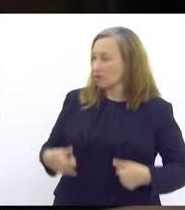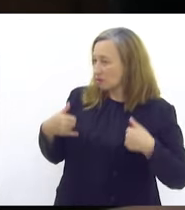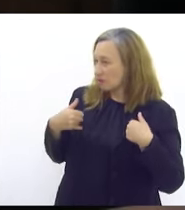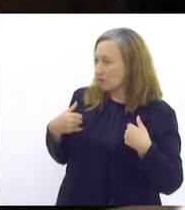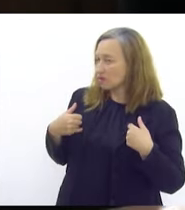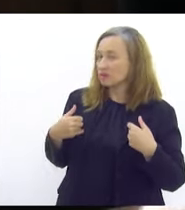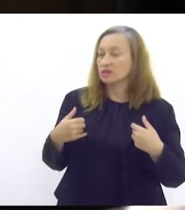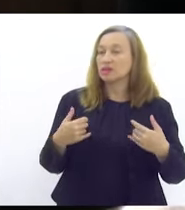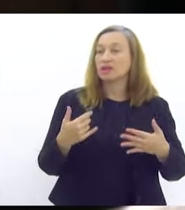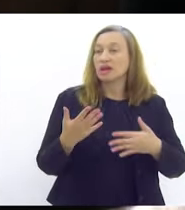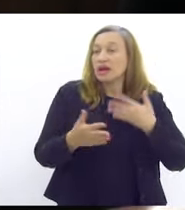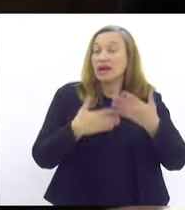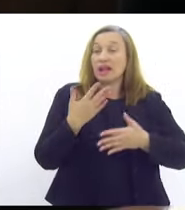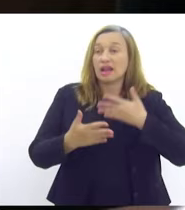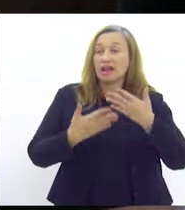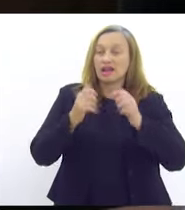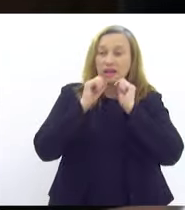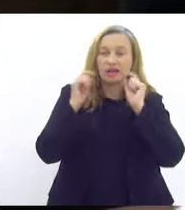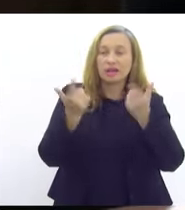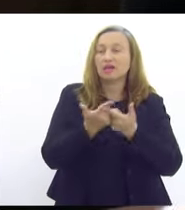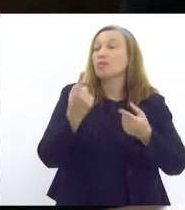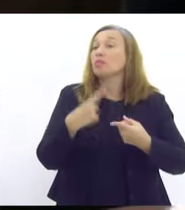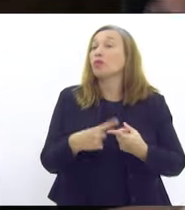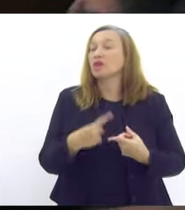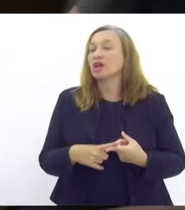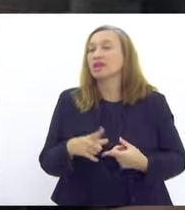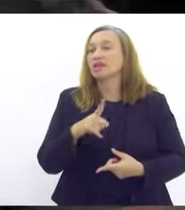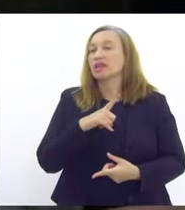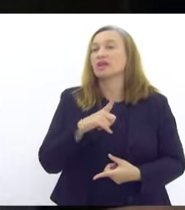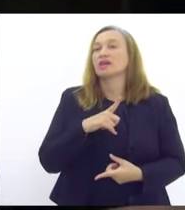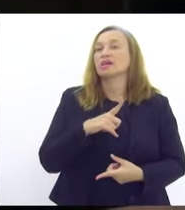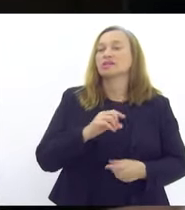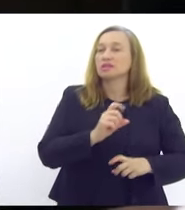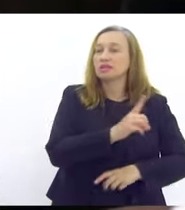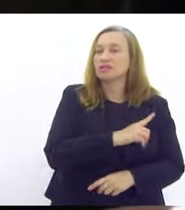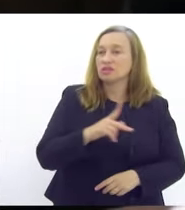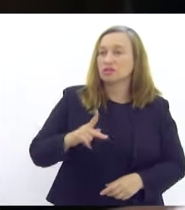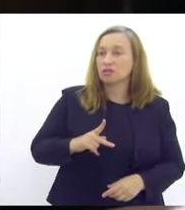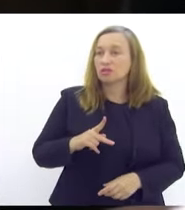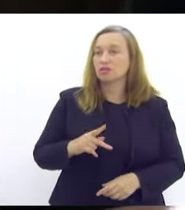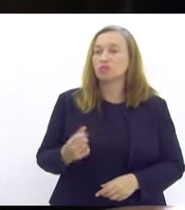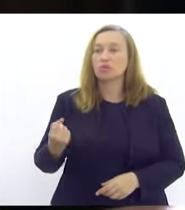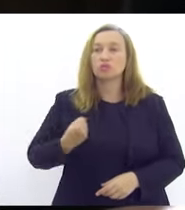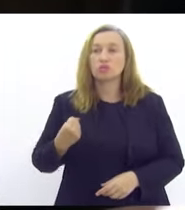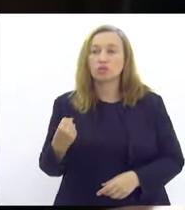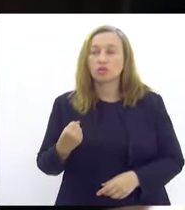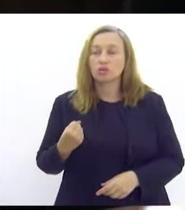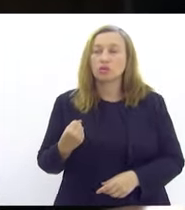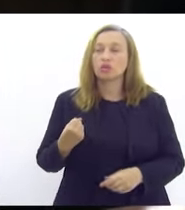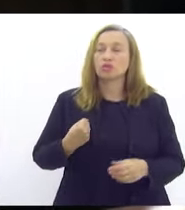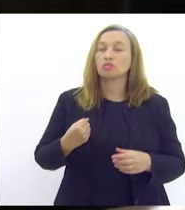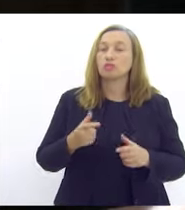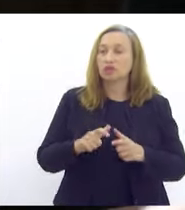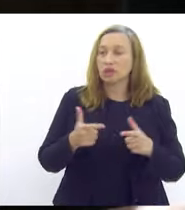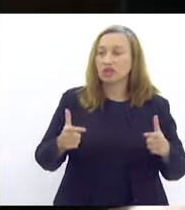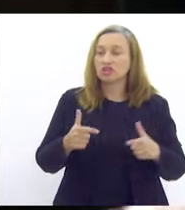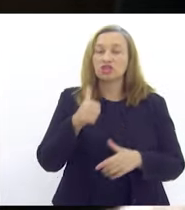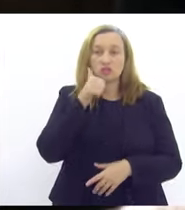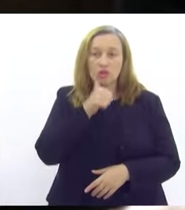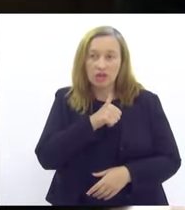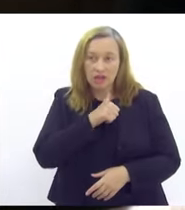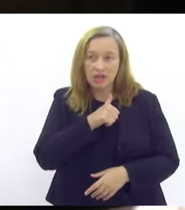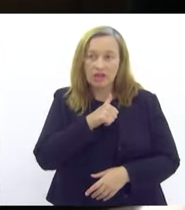Assembleia Legislativa. Afinal de contas, a gente tem na Defensoria Pública o núcleo de mulheres, que é